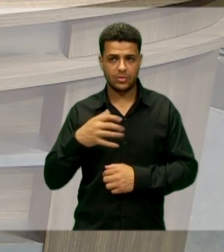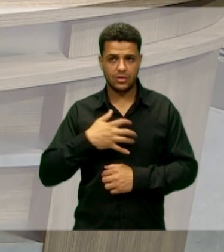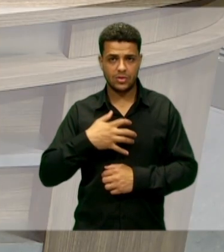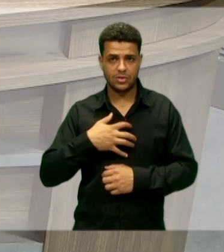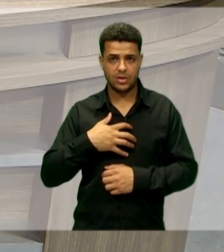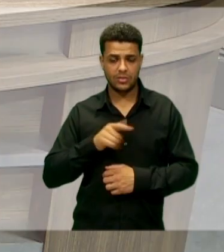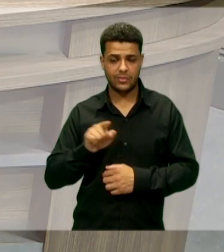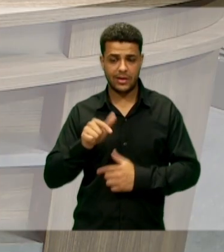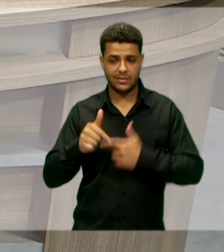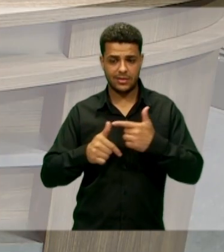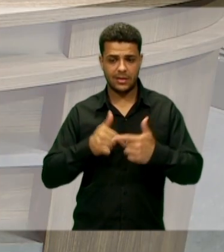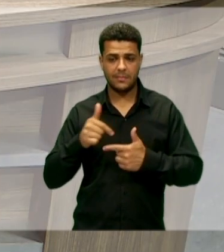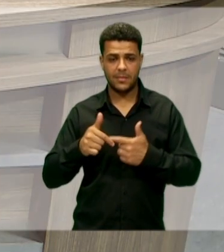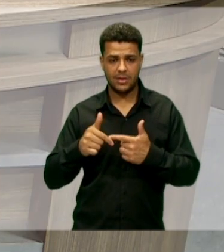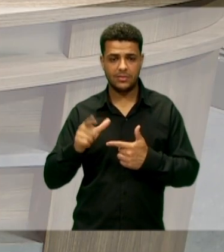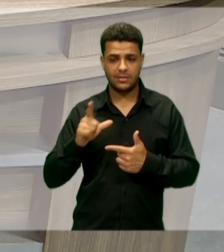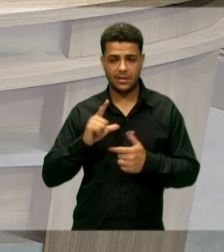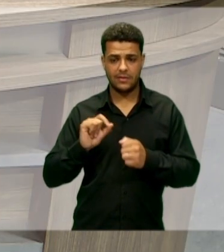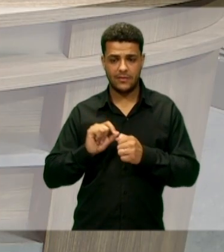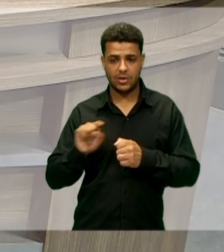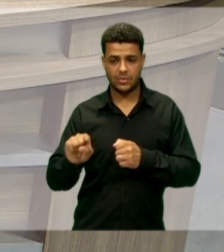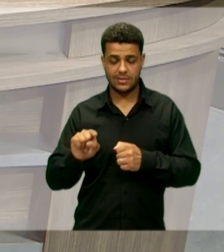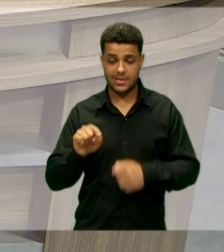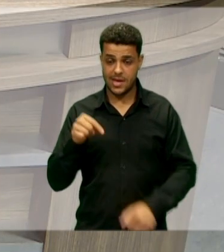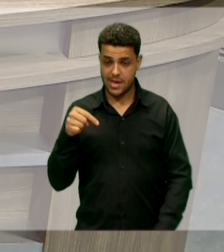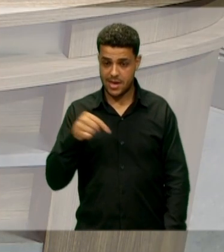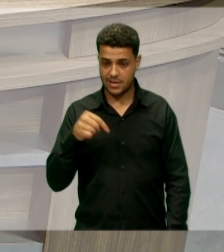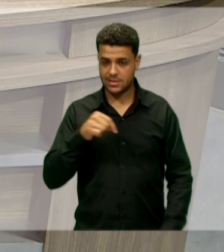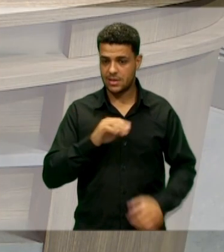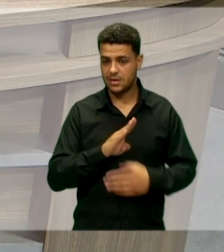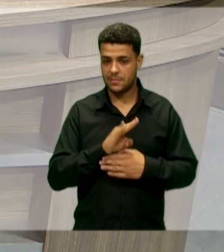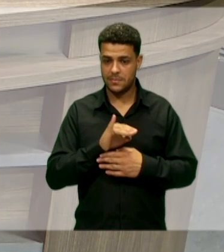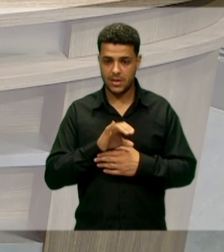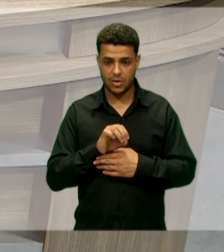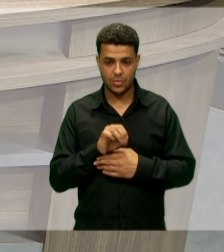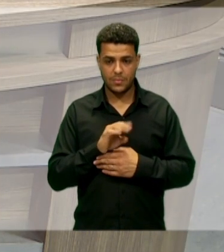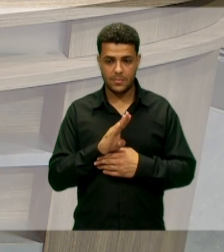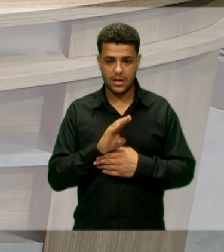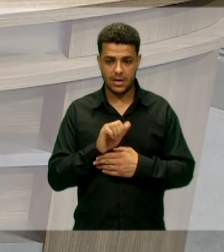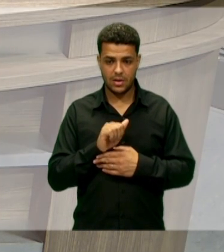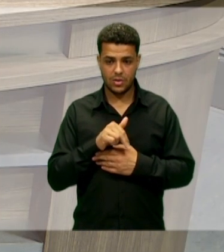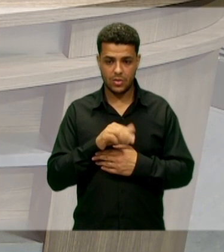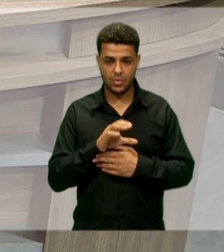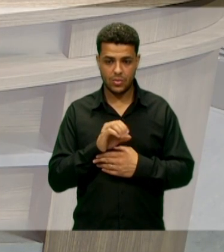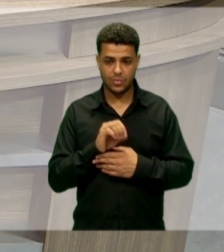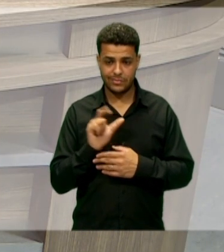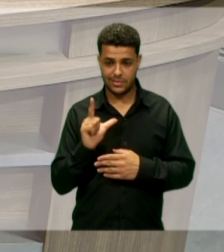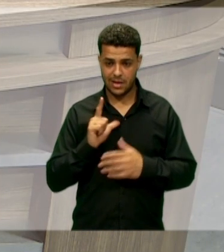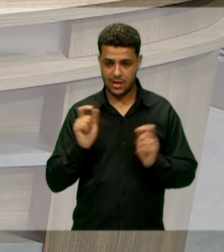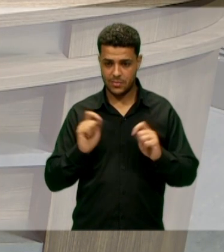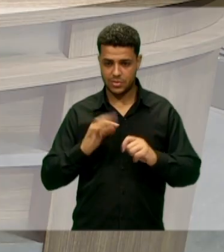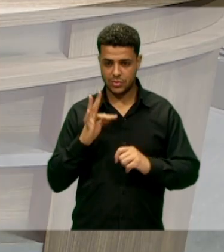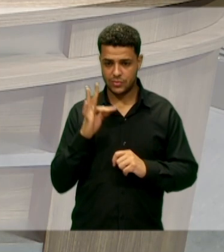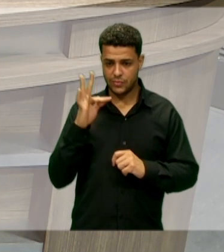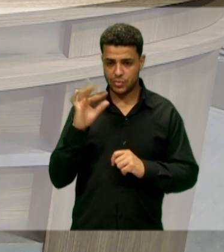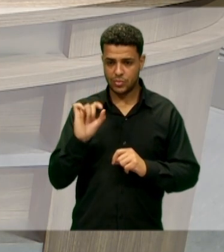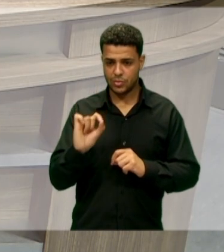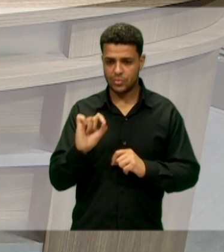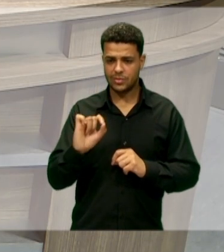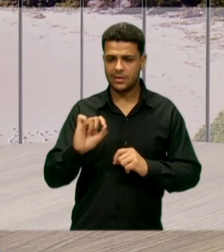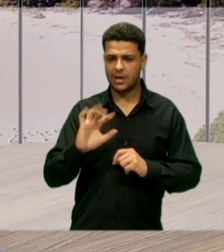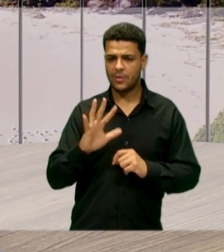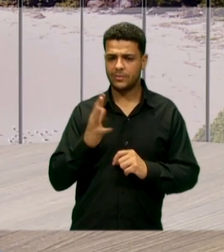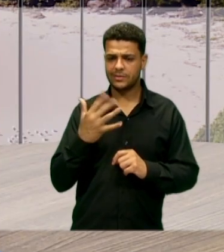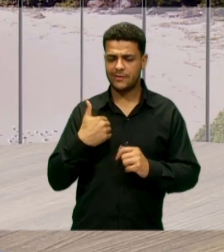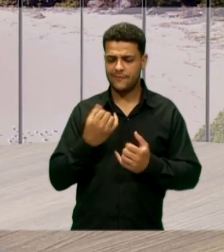esse material vem sendo utilizado. E esse biobanco, ele tem uma possibilidade futura de gerar